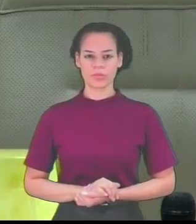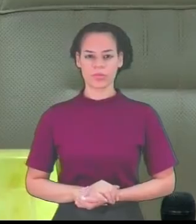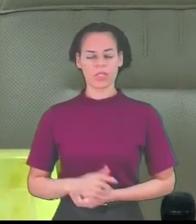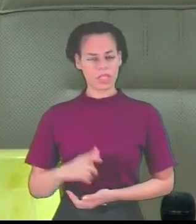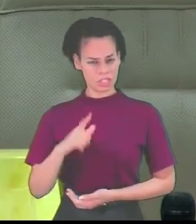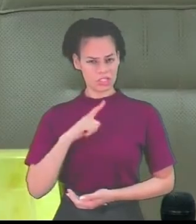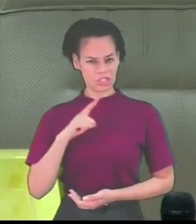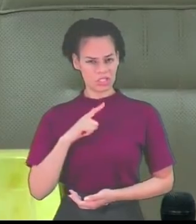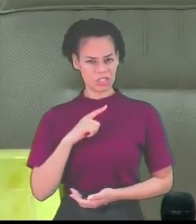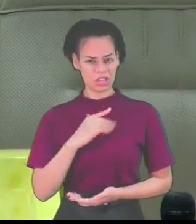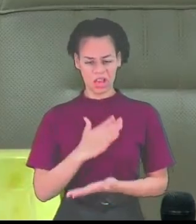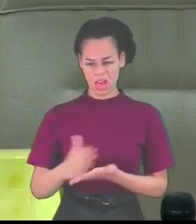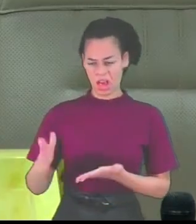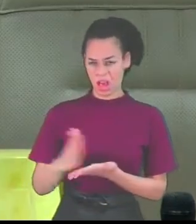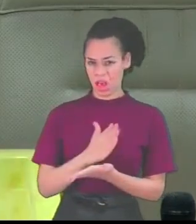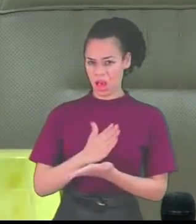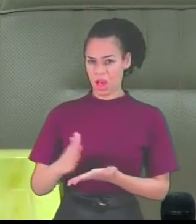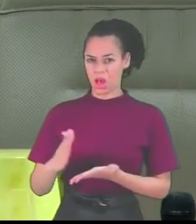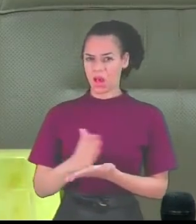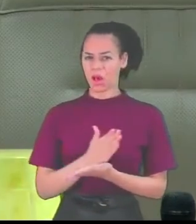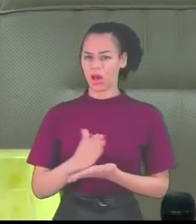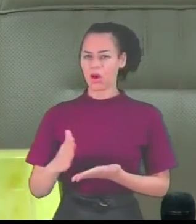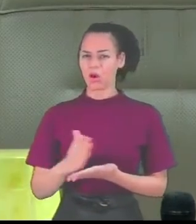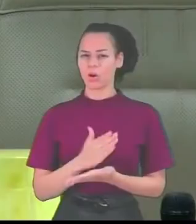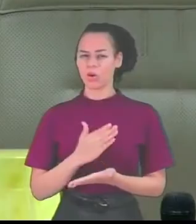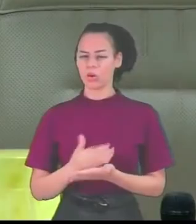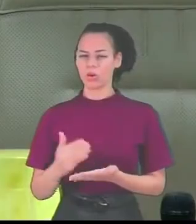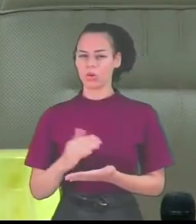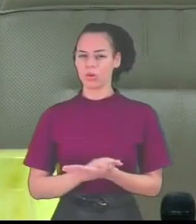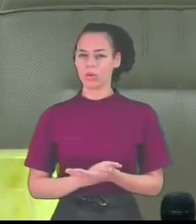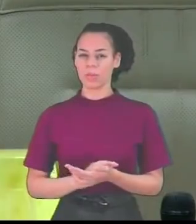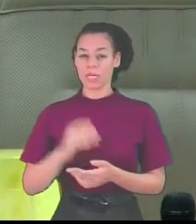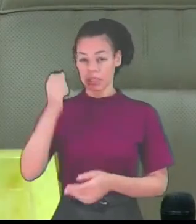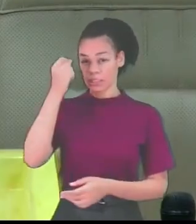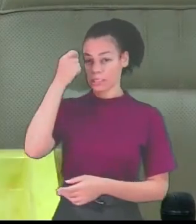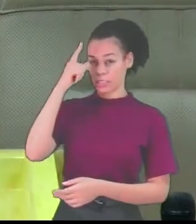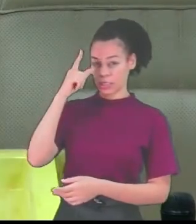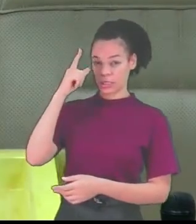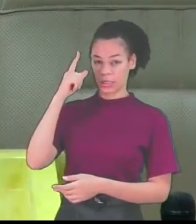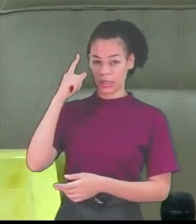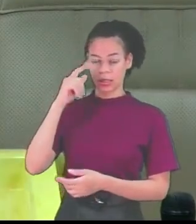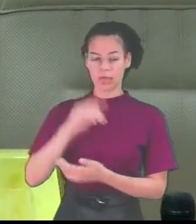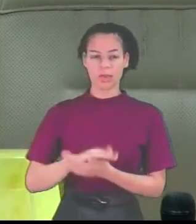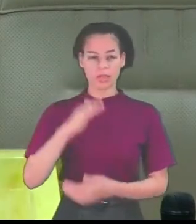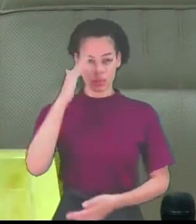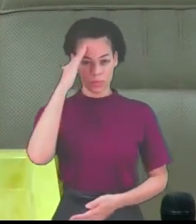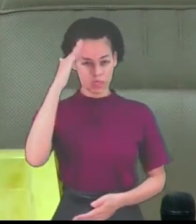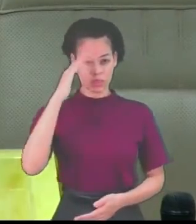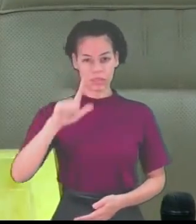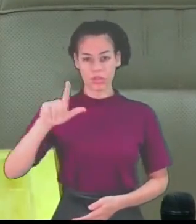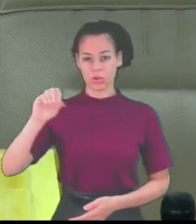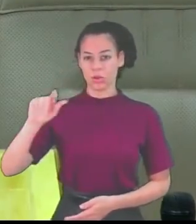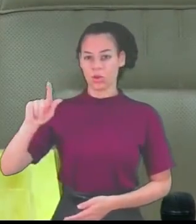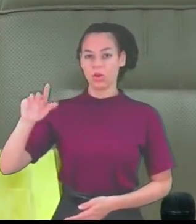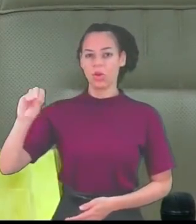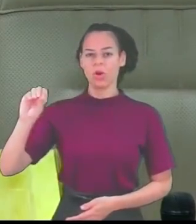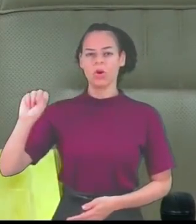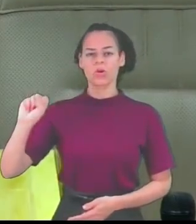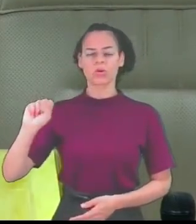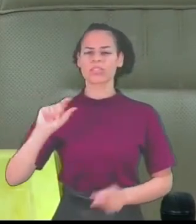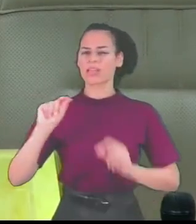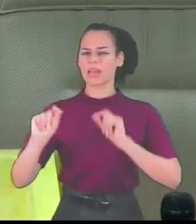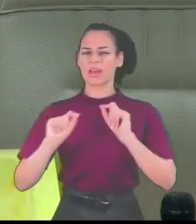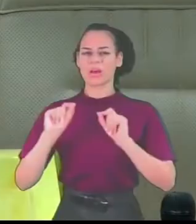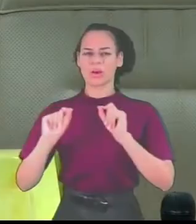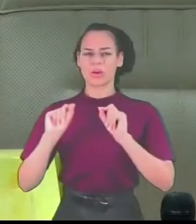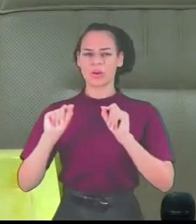conceitos helenísticos principalmente do Logus o Logos era uma fagulha da